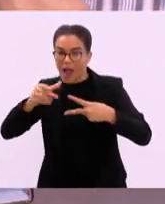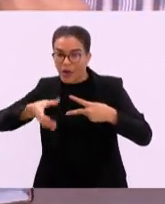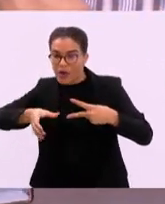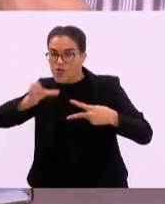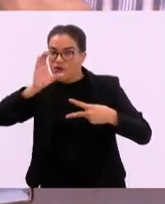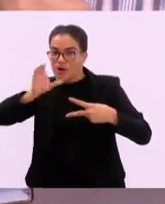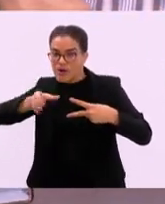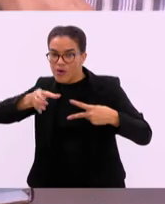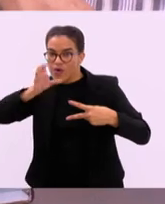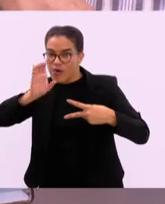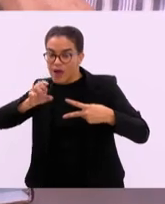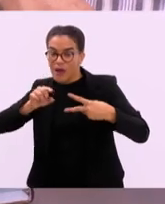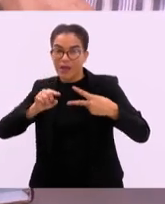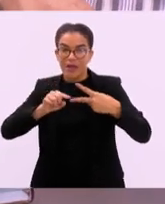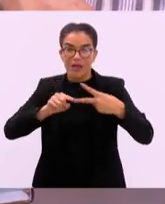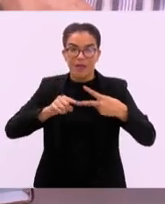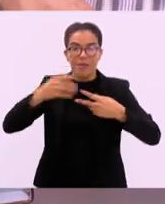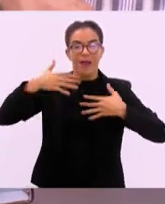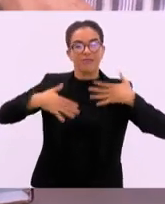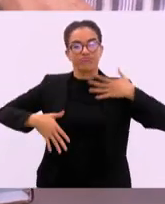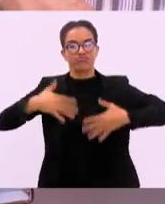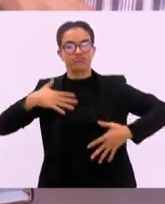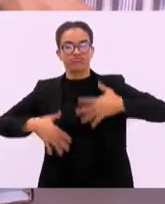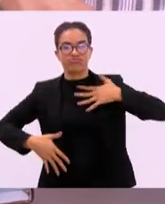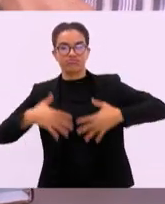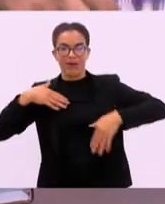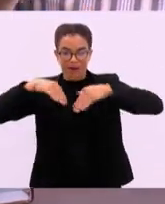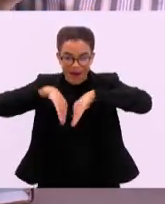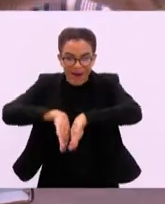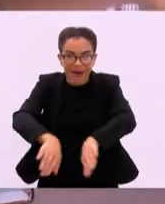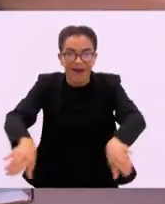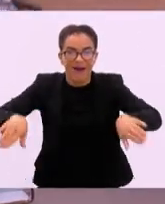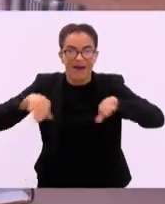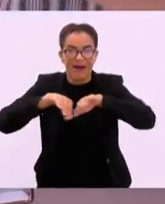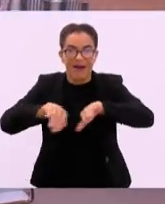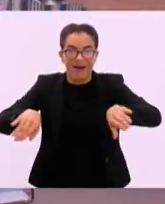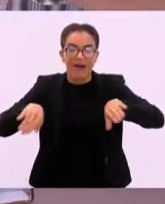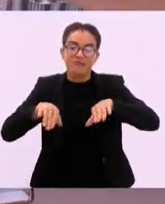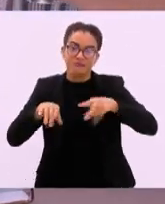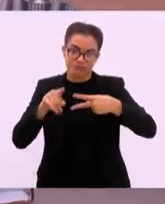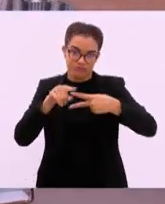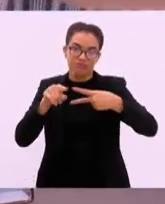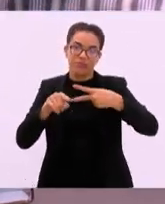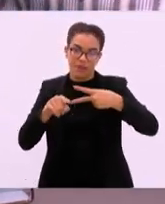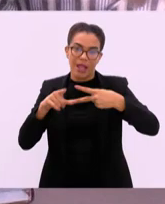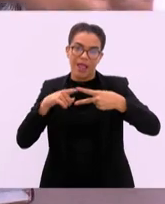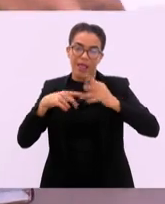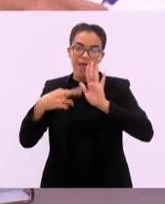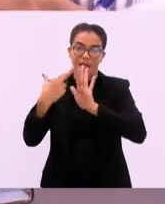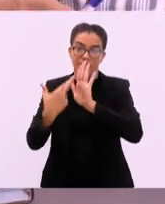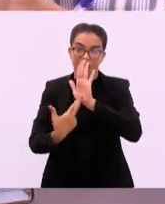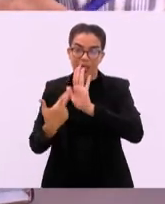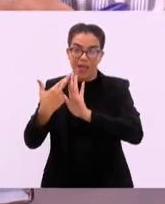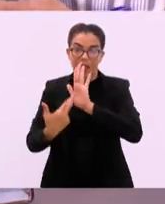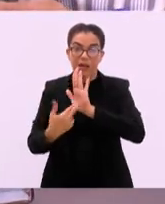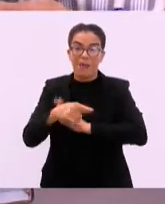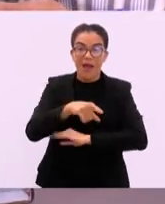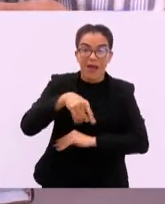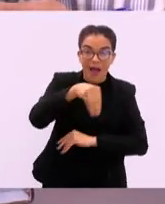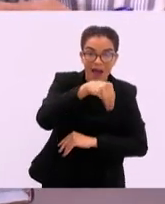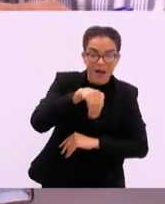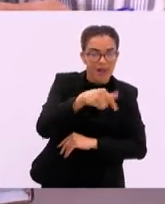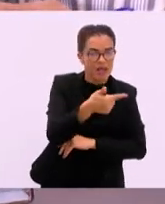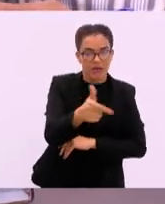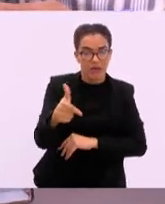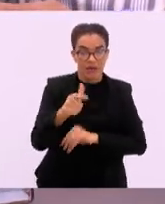gente bebe, e para balneabilidade, que é a que a gente mergulha. Tem um padrão. Para areia, o pessoal não tem. Aí eu fiz